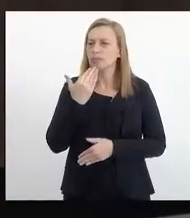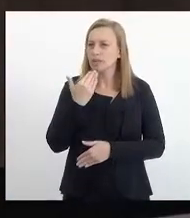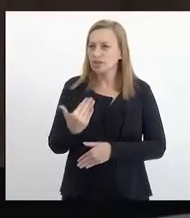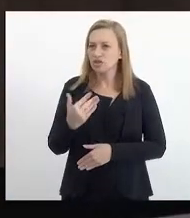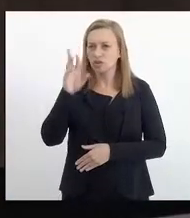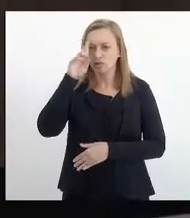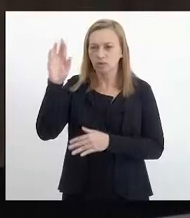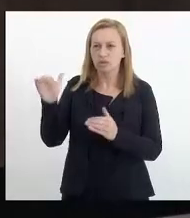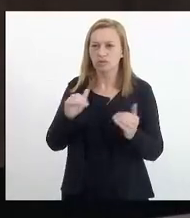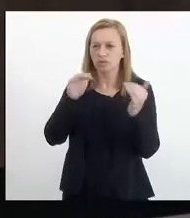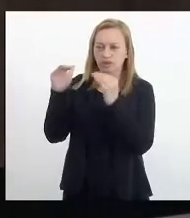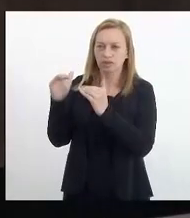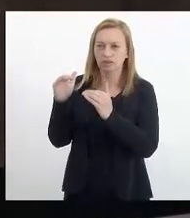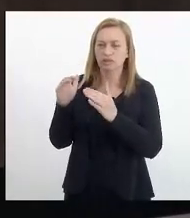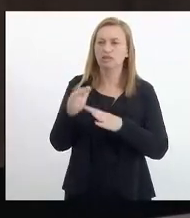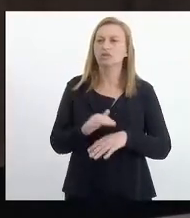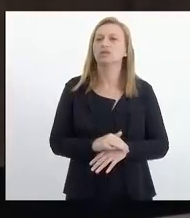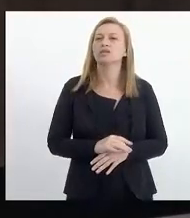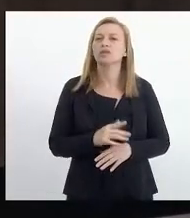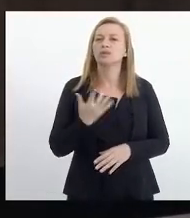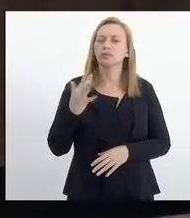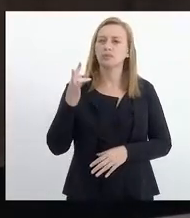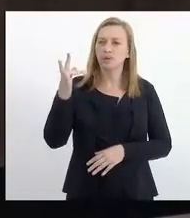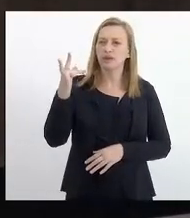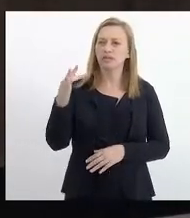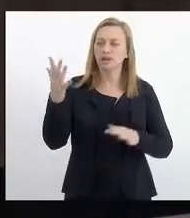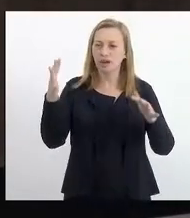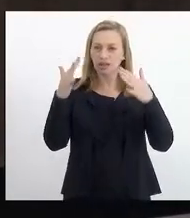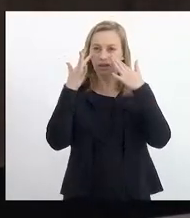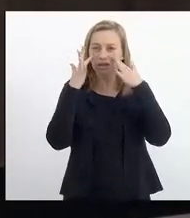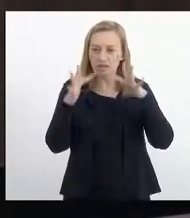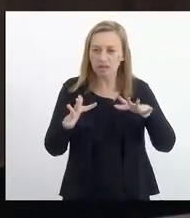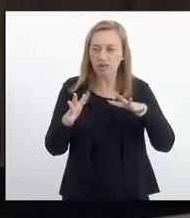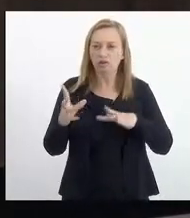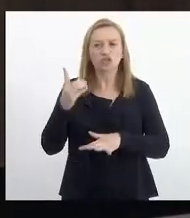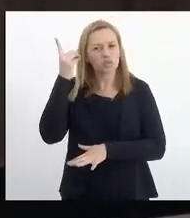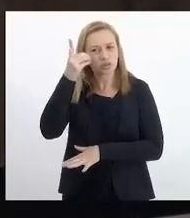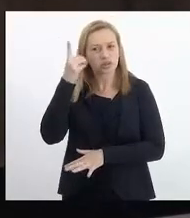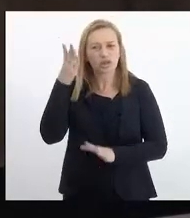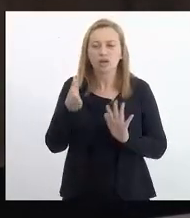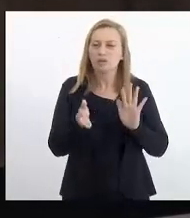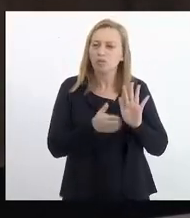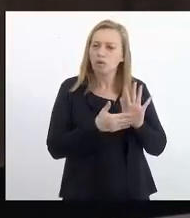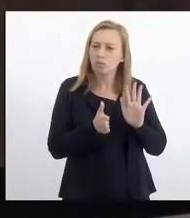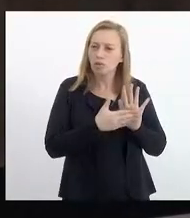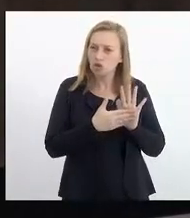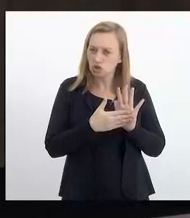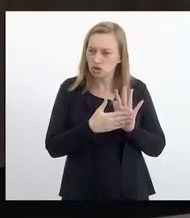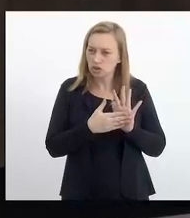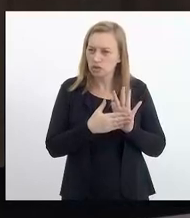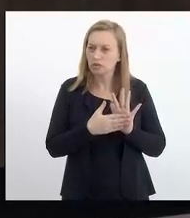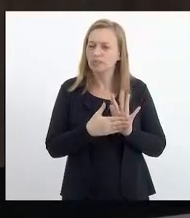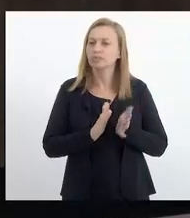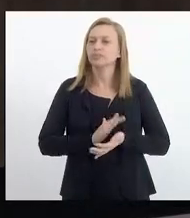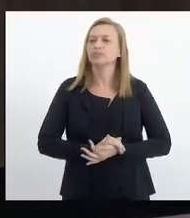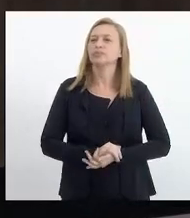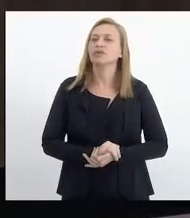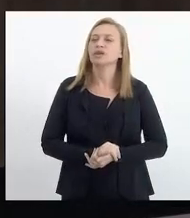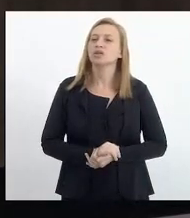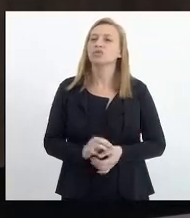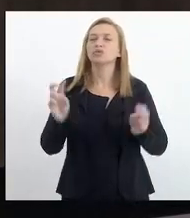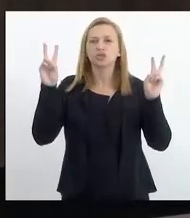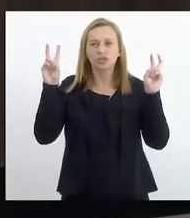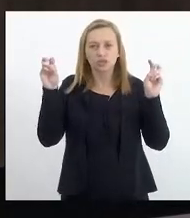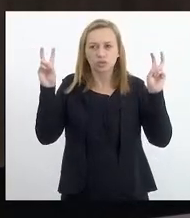Excelência e aos deputados uma breve atenção, é só uma questão de uma proposta de procedimentos por conta das matérias